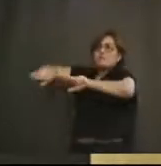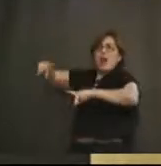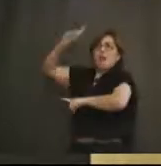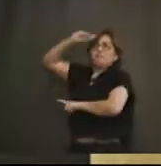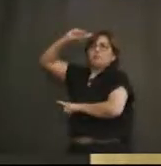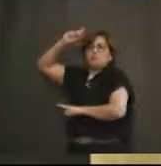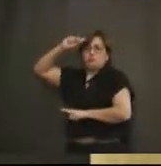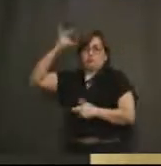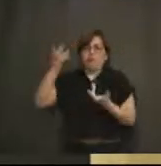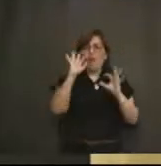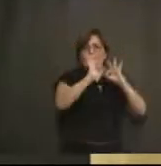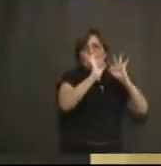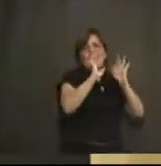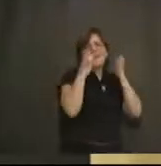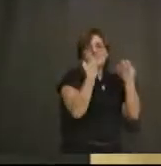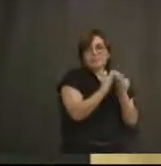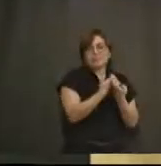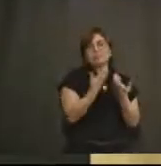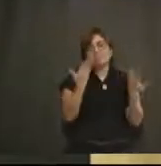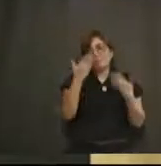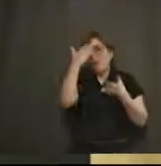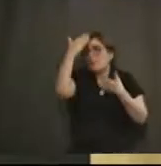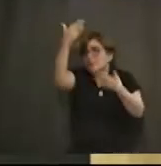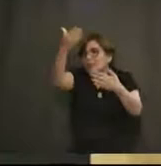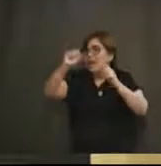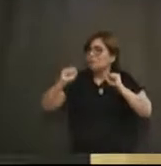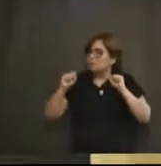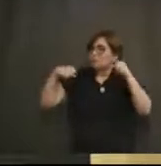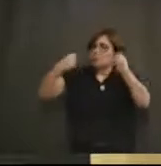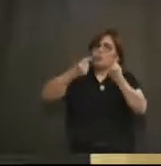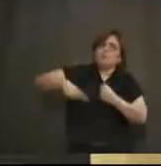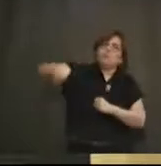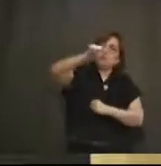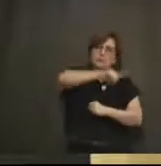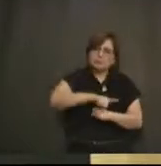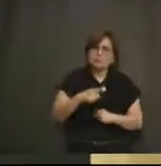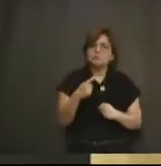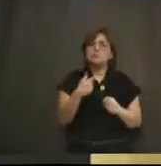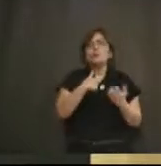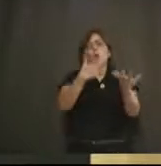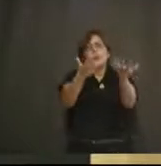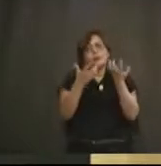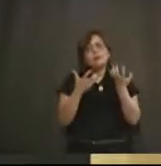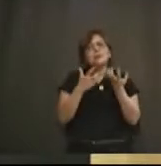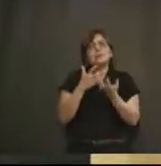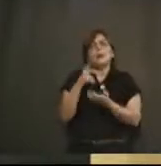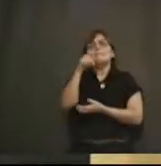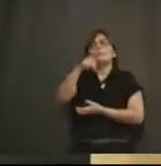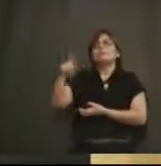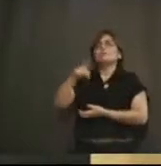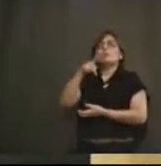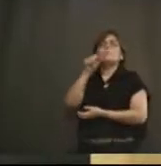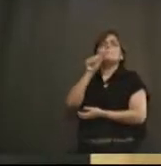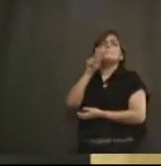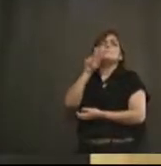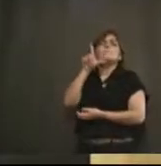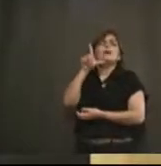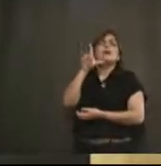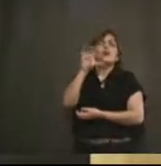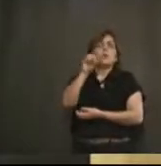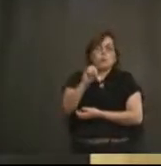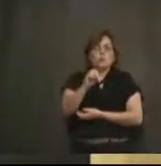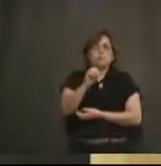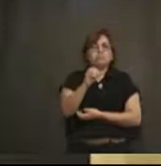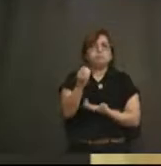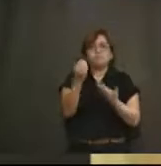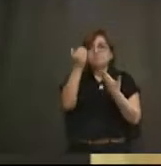agradeço esse empenho. Eu queria, professor Paulo, agradecer à Sociedade Brasileira de Matemática por escolher